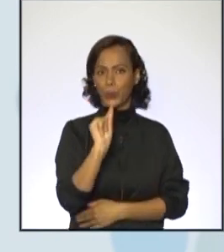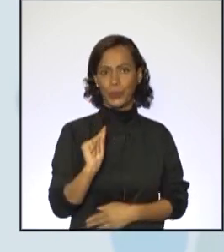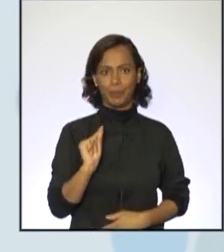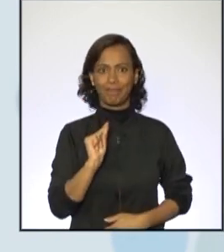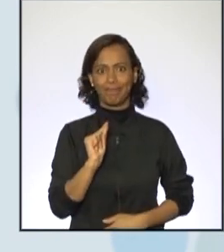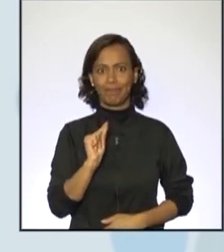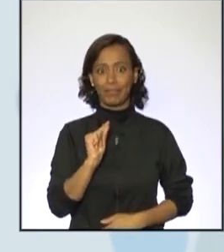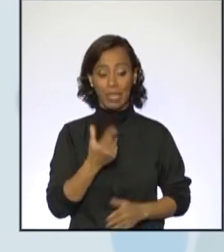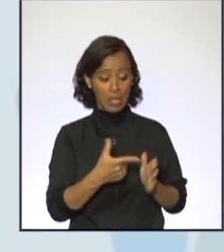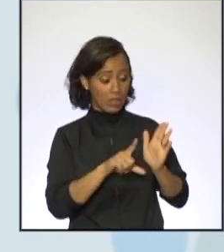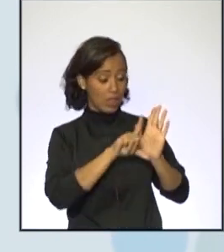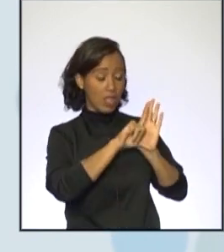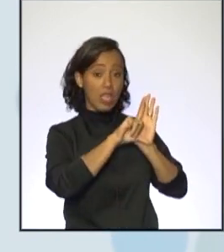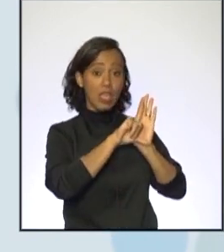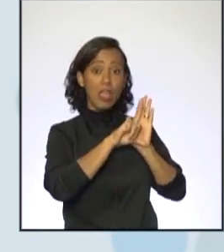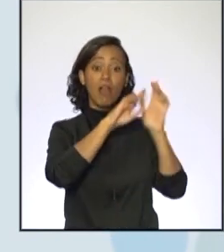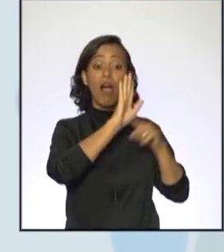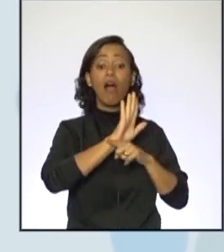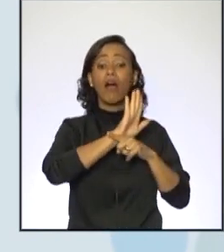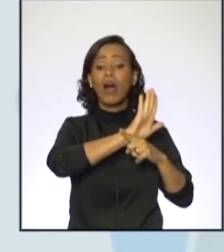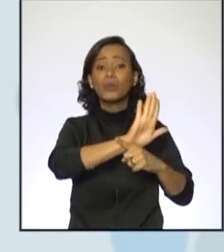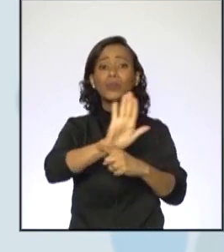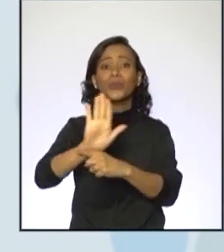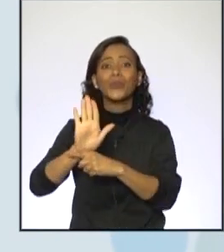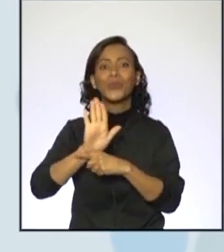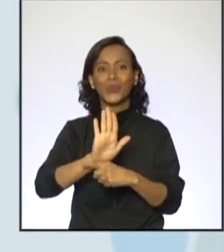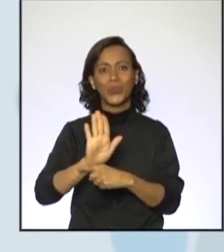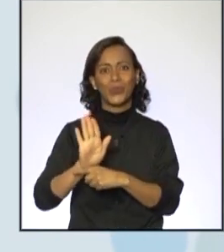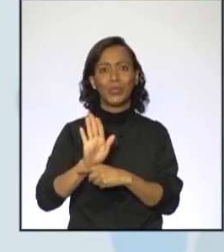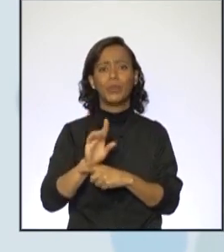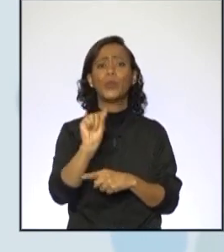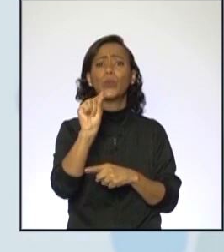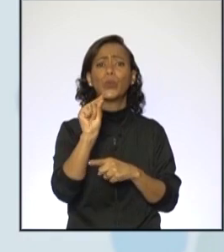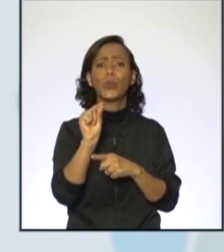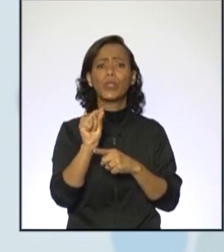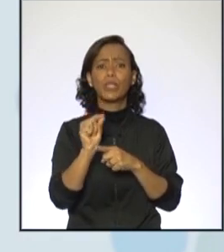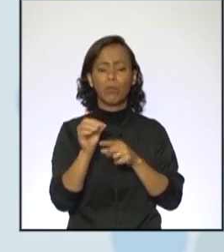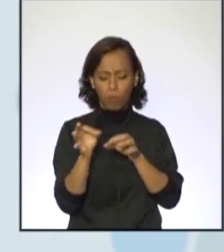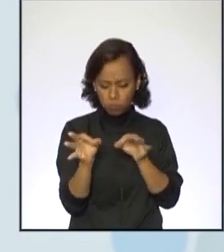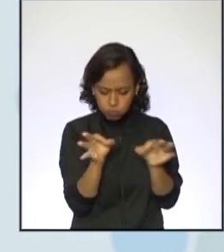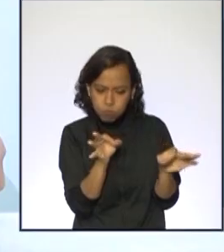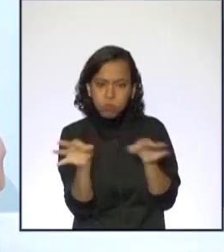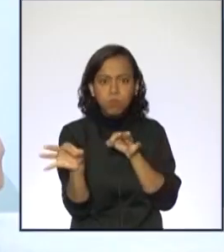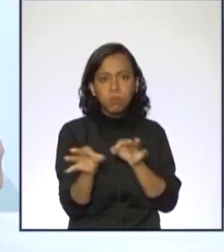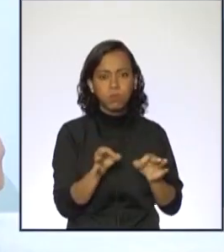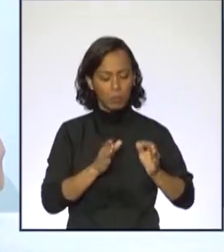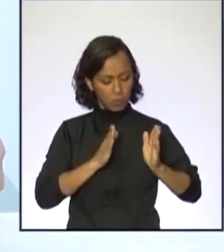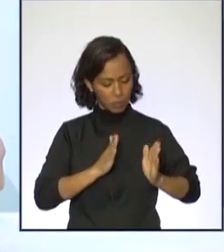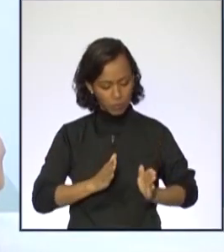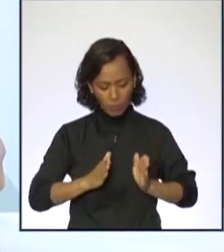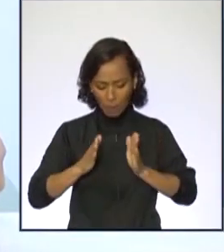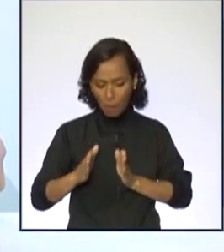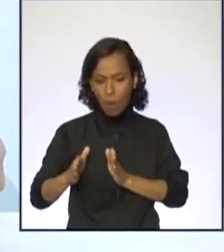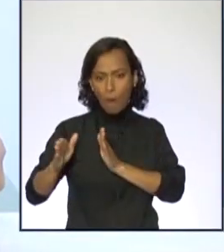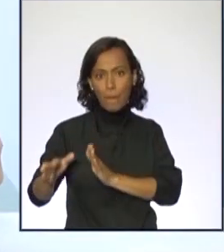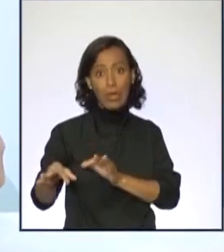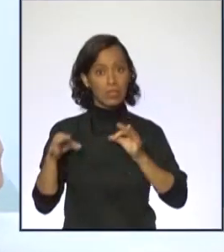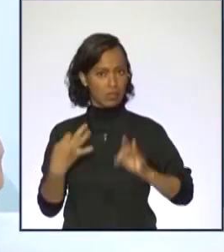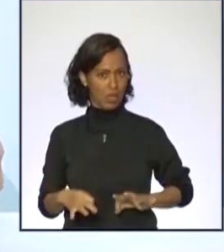função de favorecer a organização de algo, ok? Exatamente.